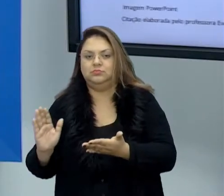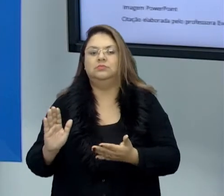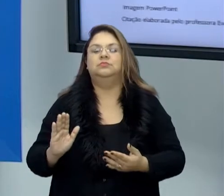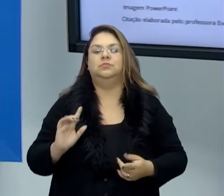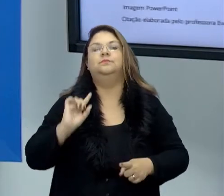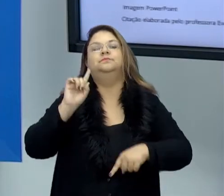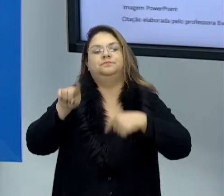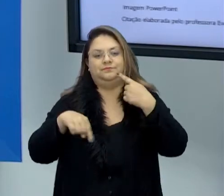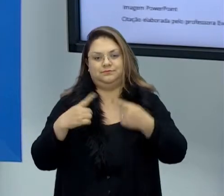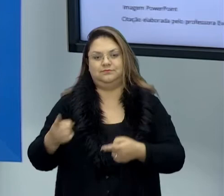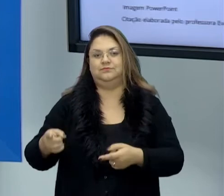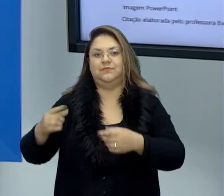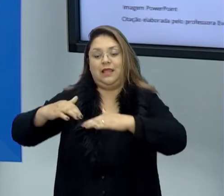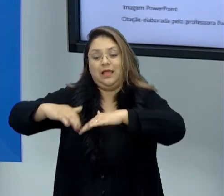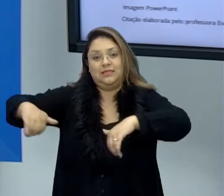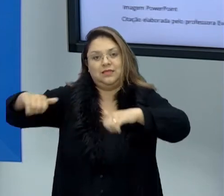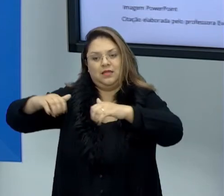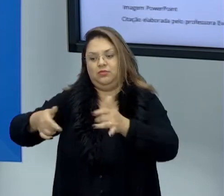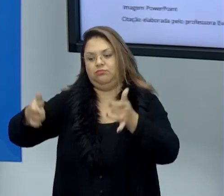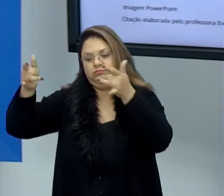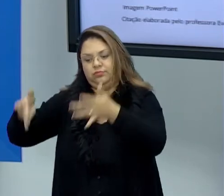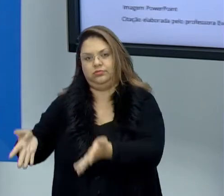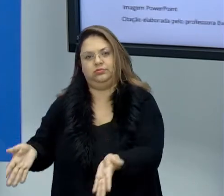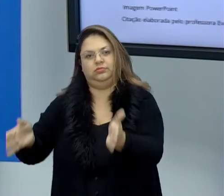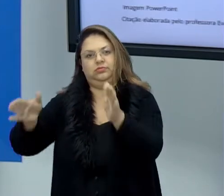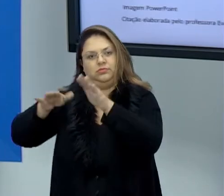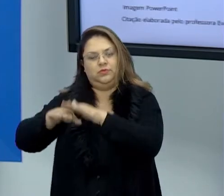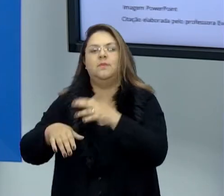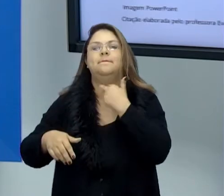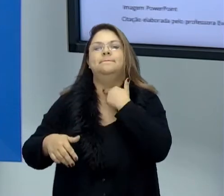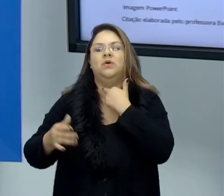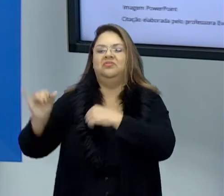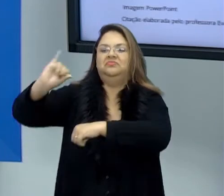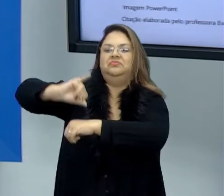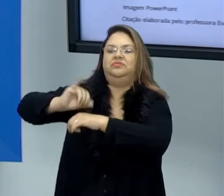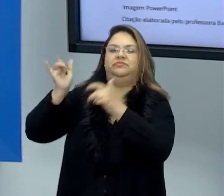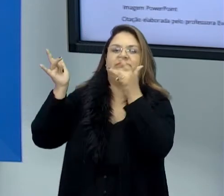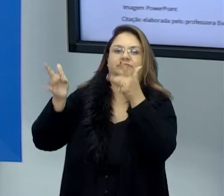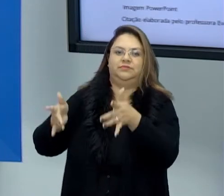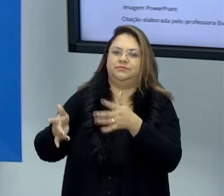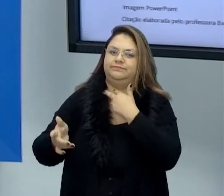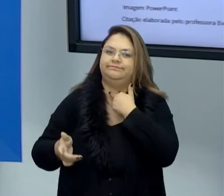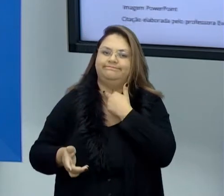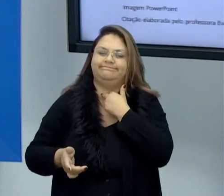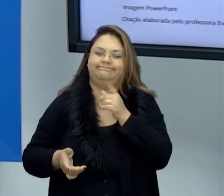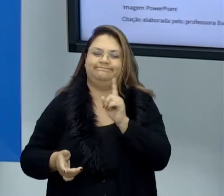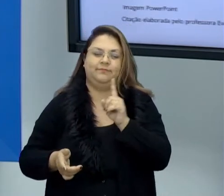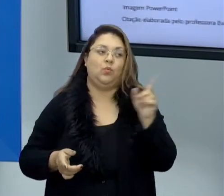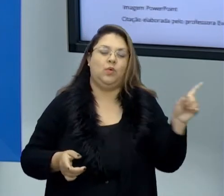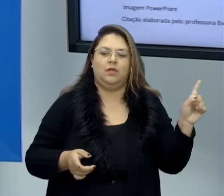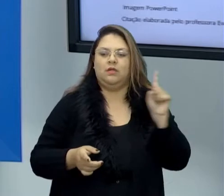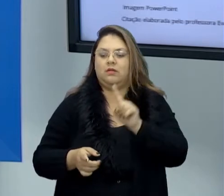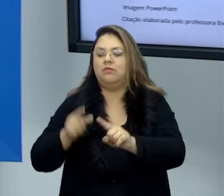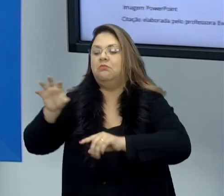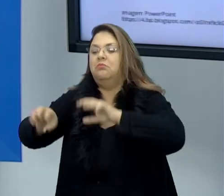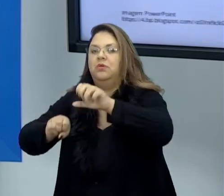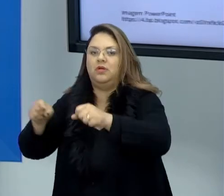disposto no aterro. Eles não devem ficar, eles não ficam no aterro, né, realizando qualquer trabalho,